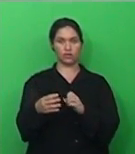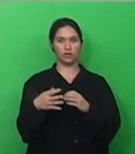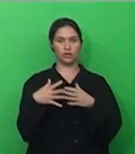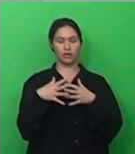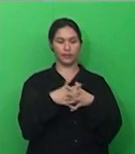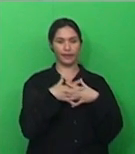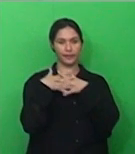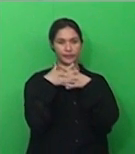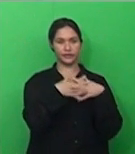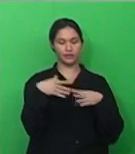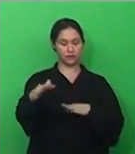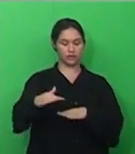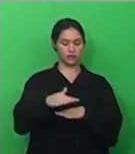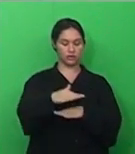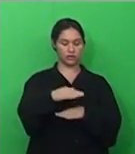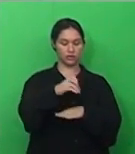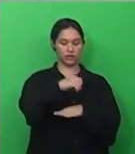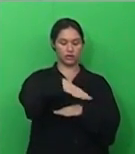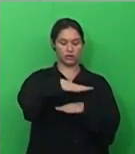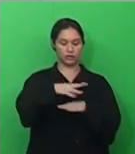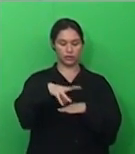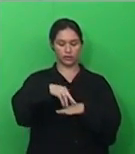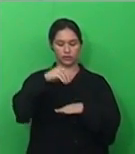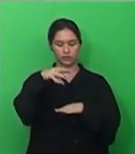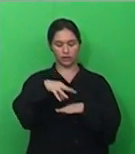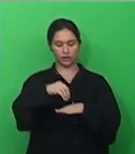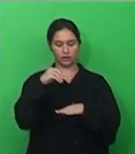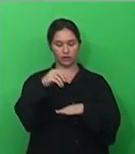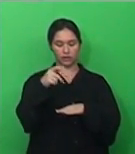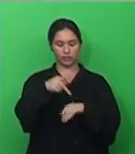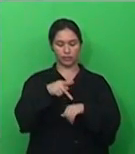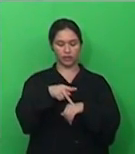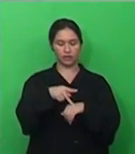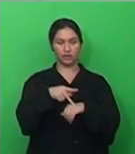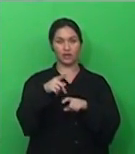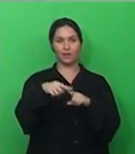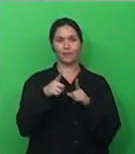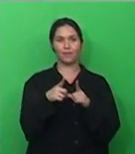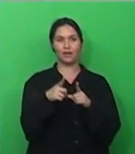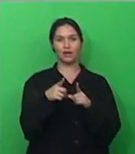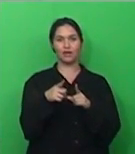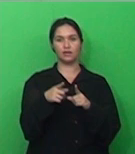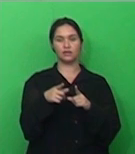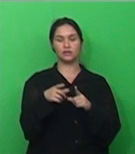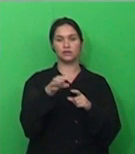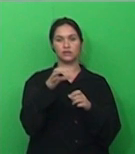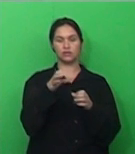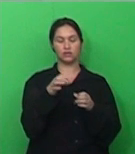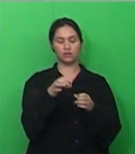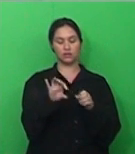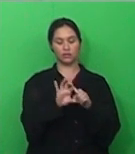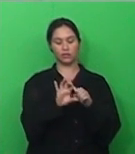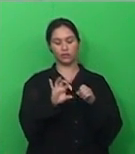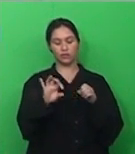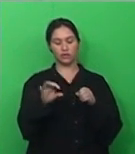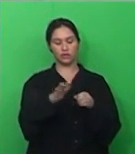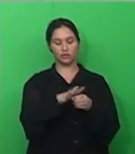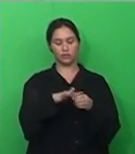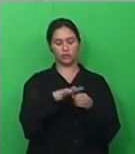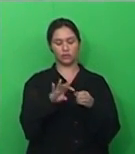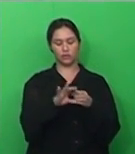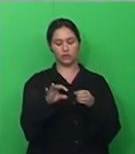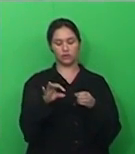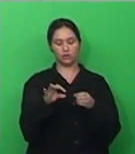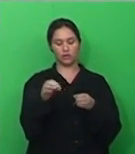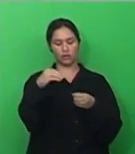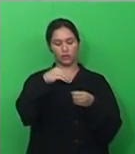efetiva para acompanhar e, muitas vezes, orientar as pessoas. Até na ouvidoria dessa casa, já está chegando reclamações para